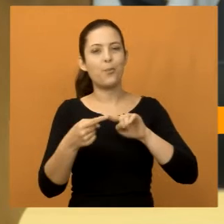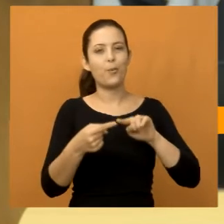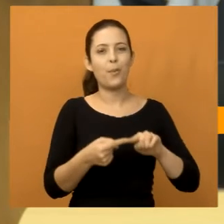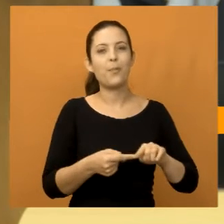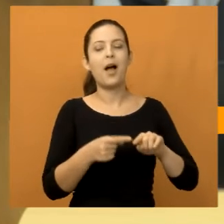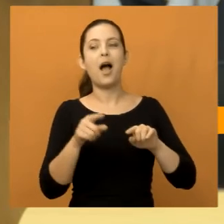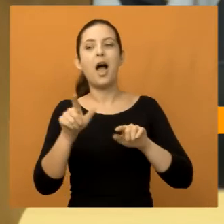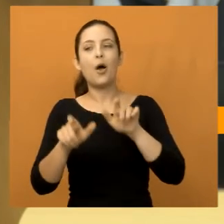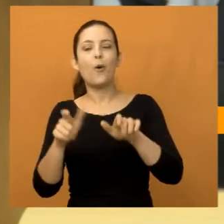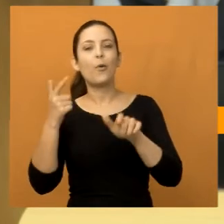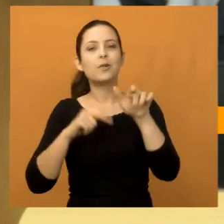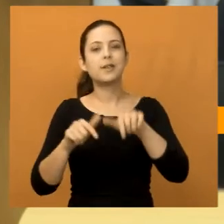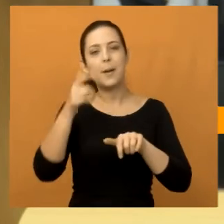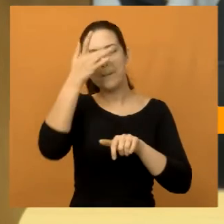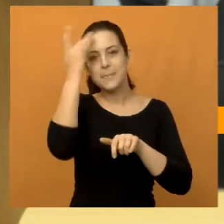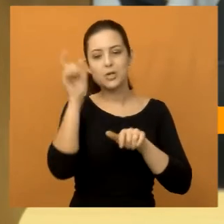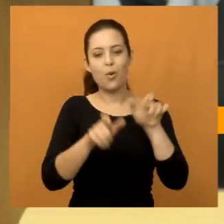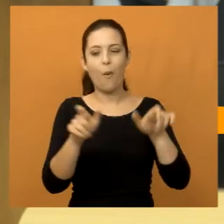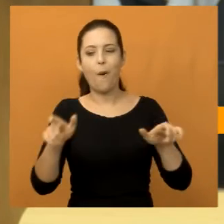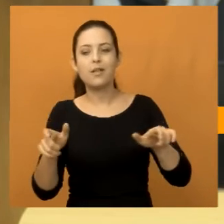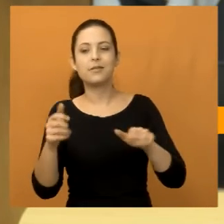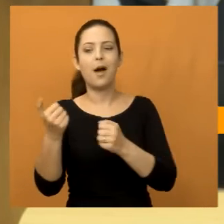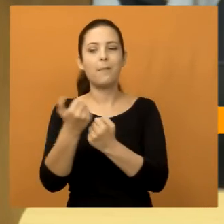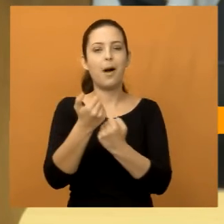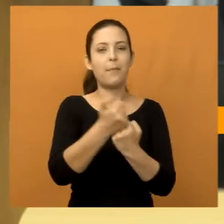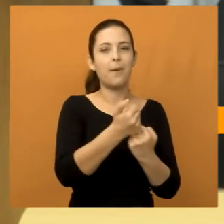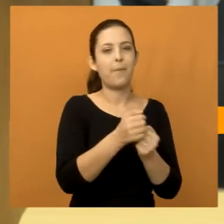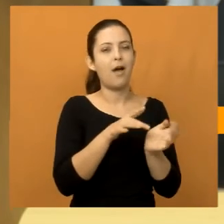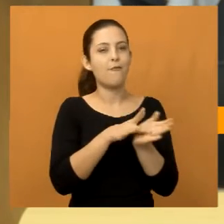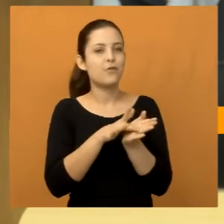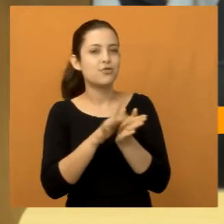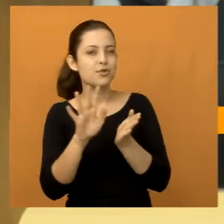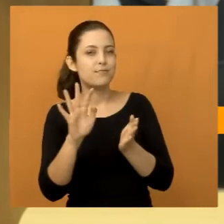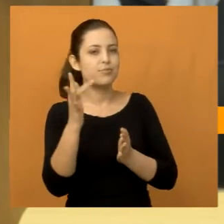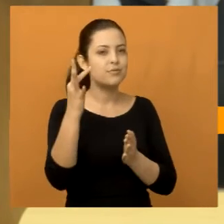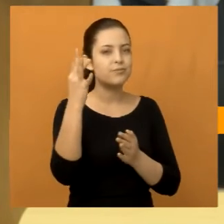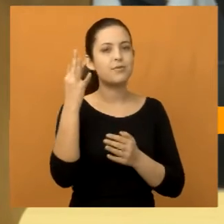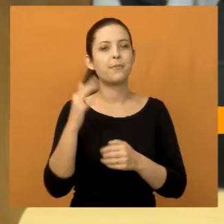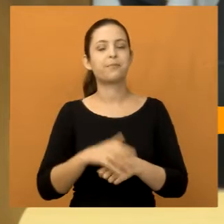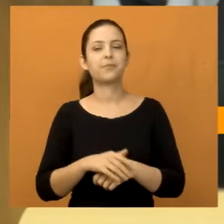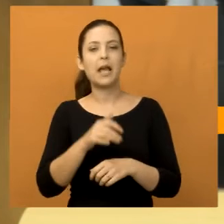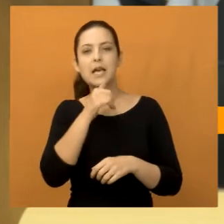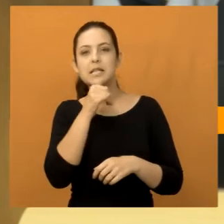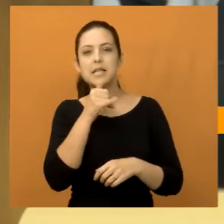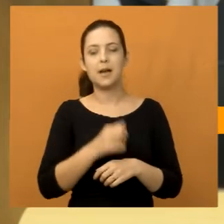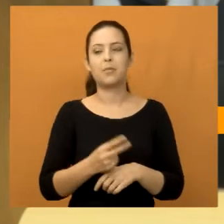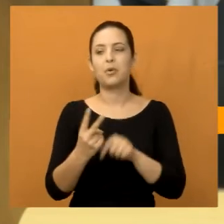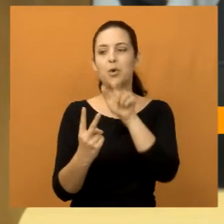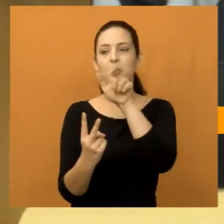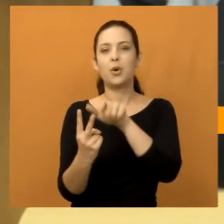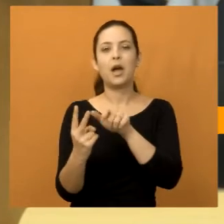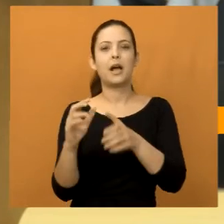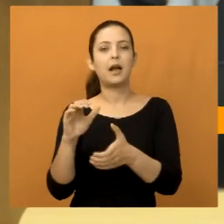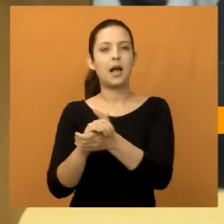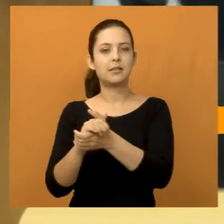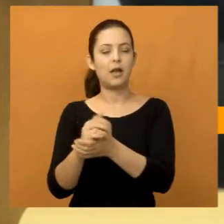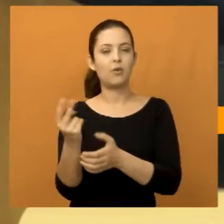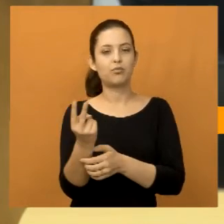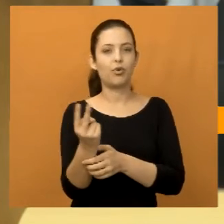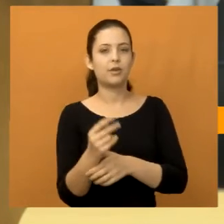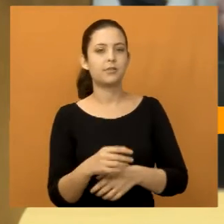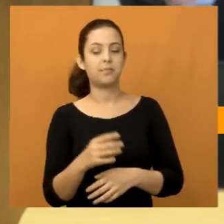laranjas. Então, existia um casal que eram o cabeça desses